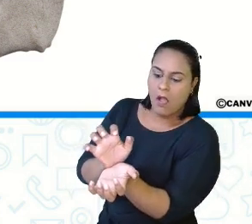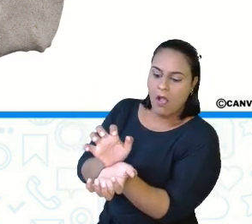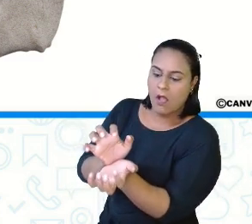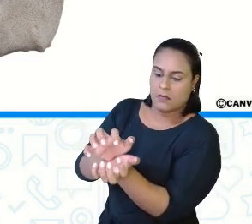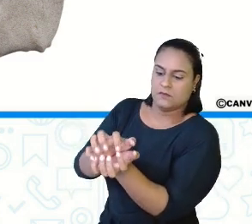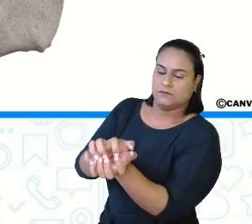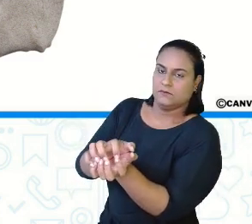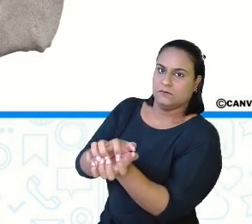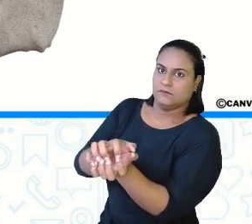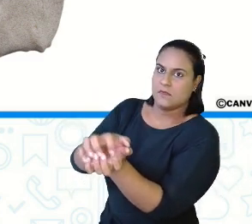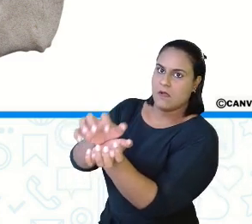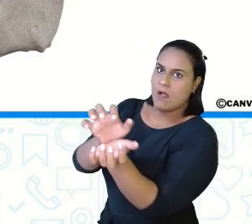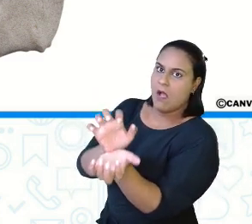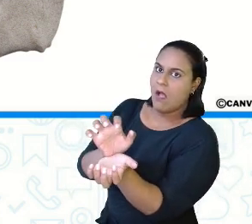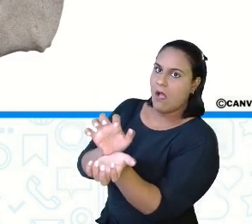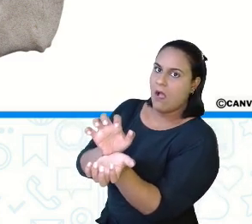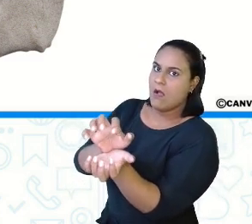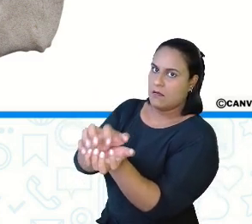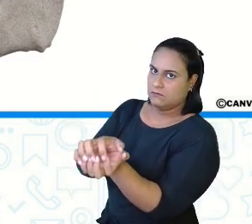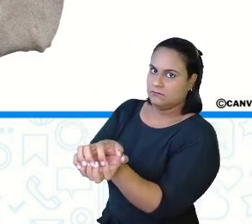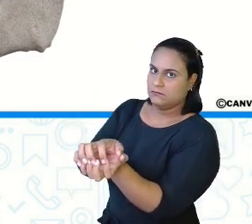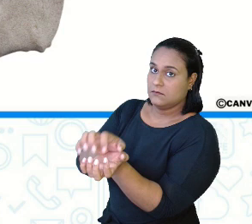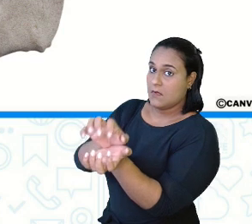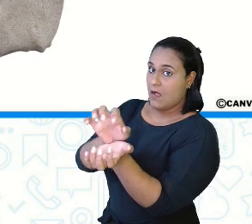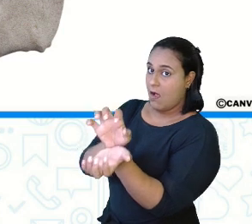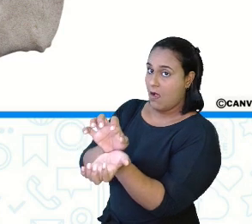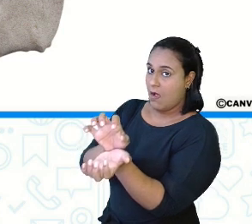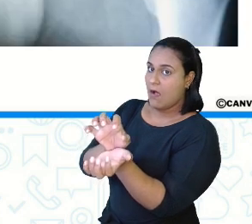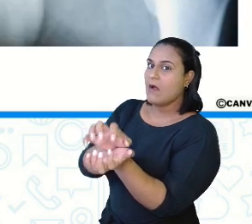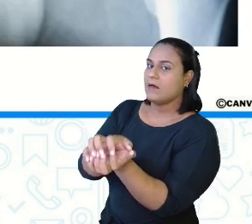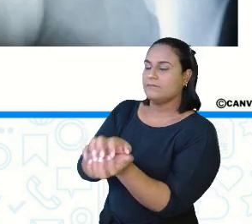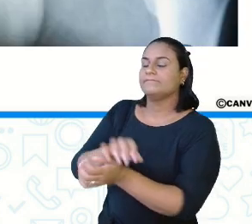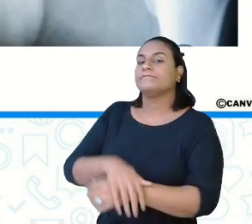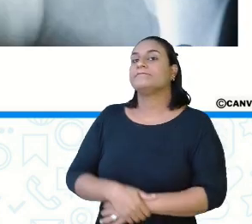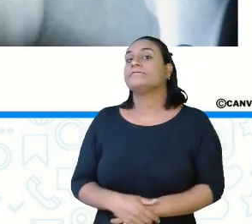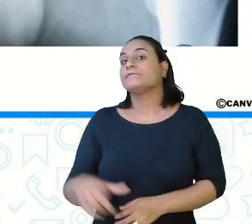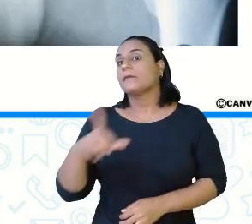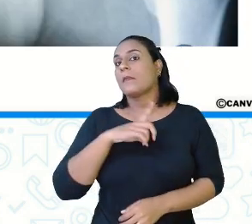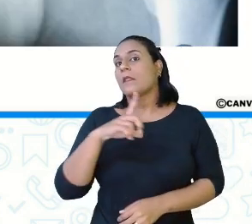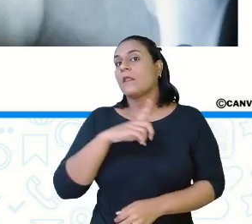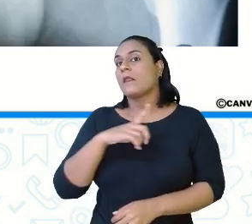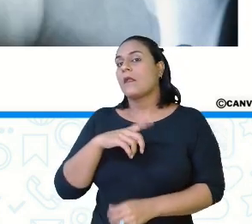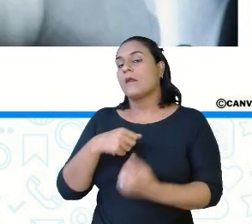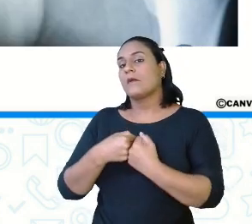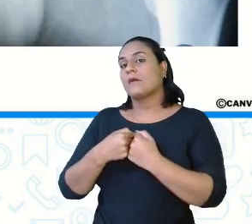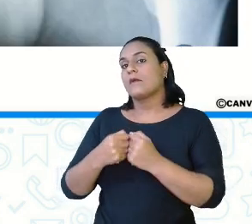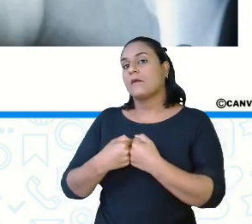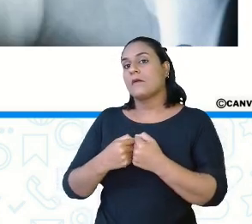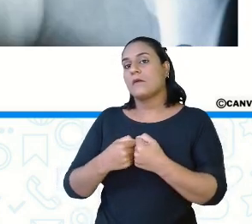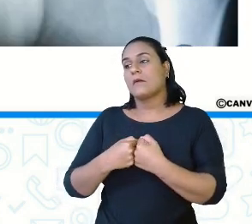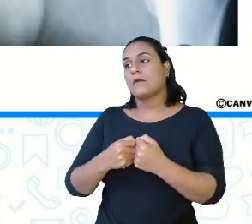uma articulação aí fixa, imóvel. Eu tenho uma articulação